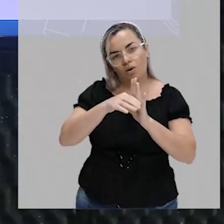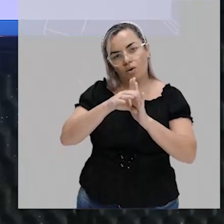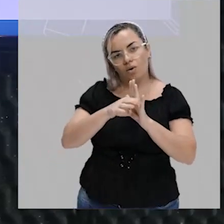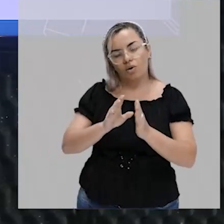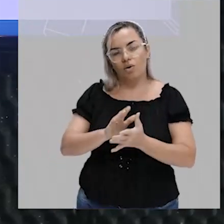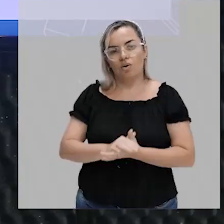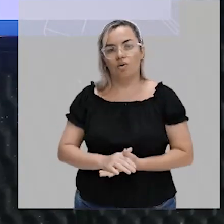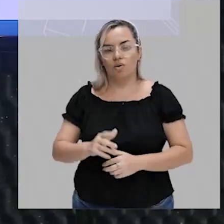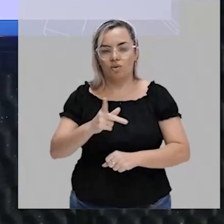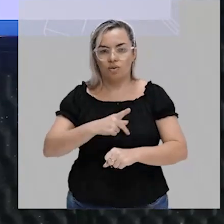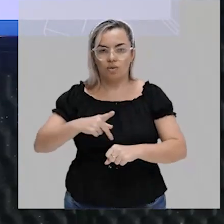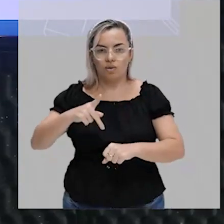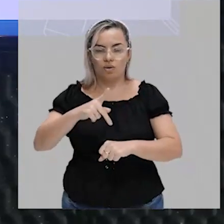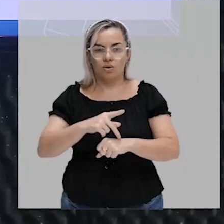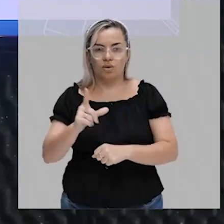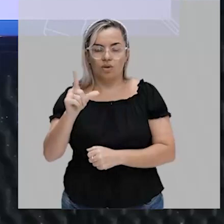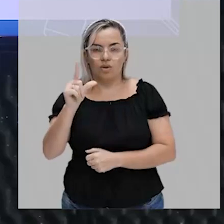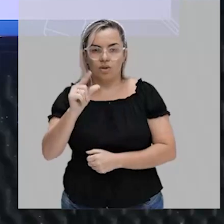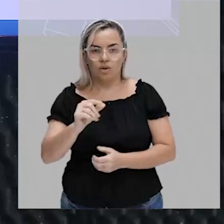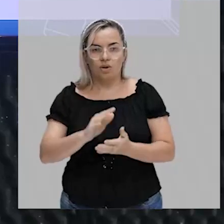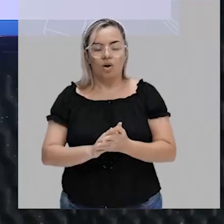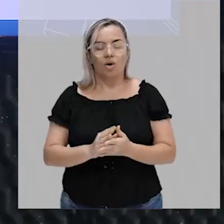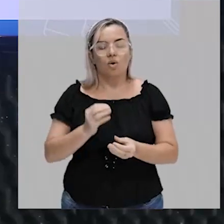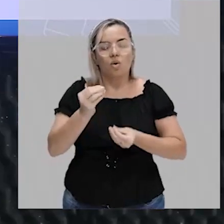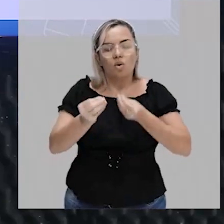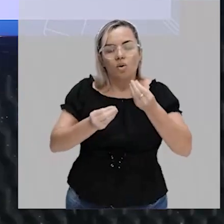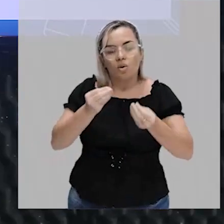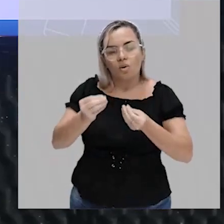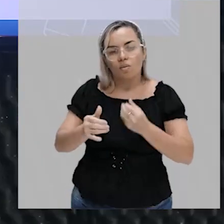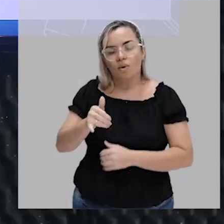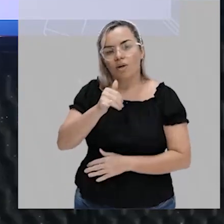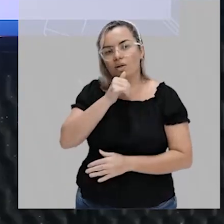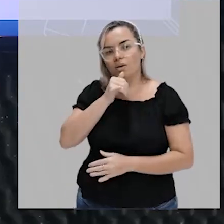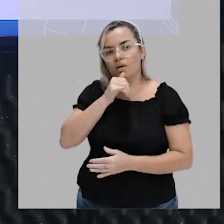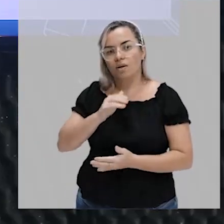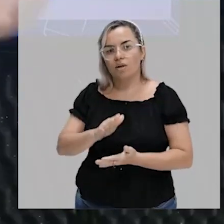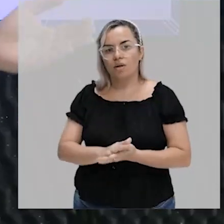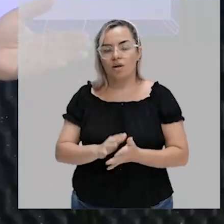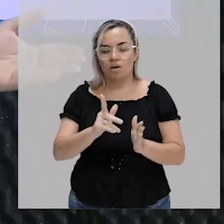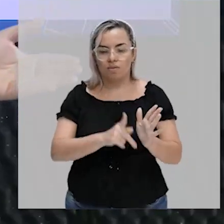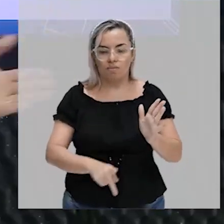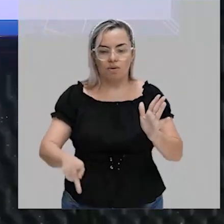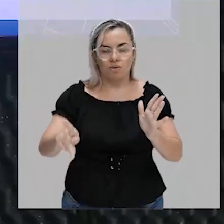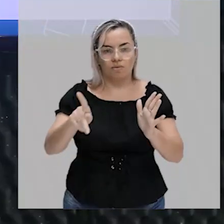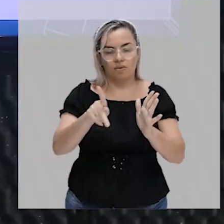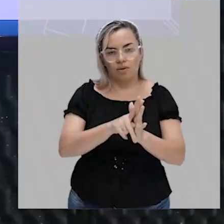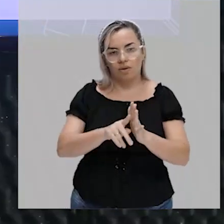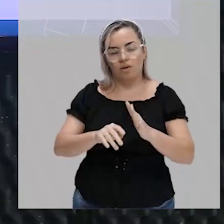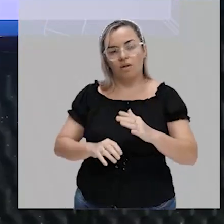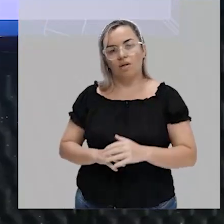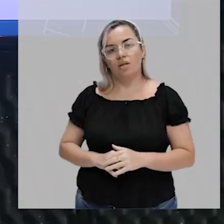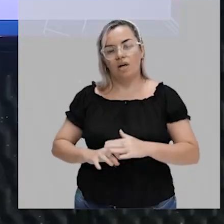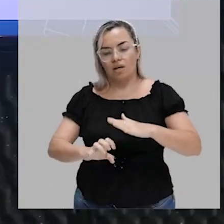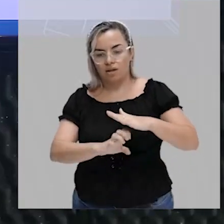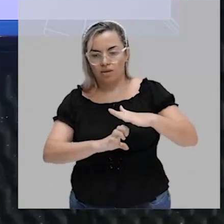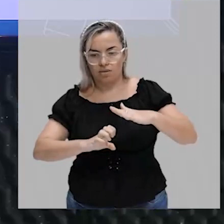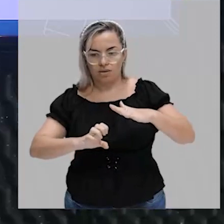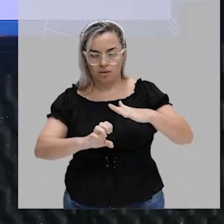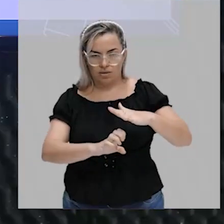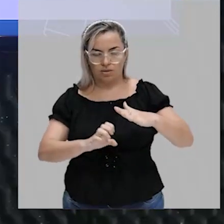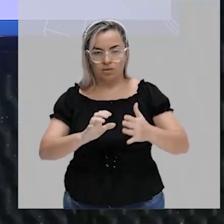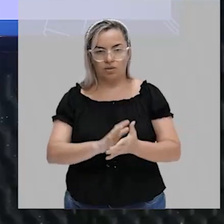estados vão começar, por exemplo, a privatizar empresas estatais. Vamos pegar o caso do Brasil, né? A Vale do Rio Doce era uma empresa estatal, foi